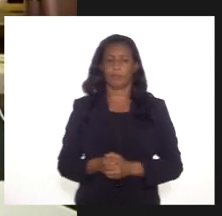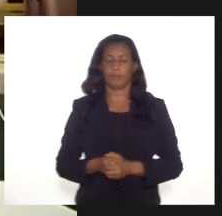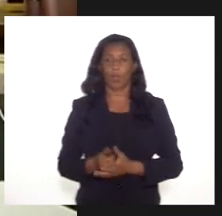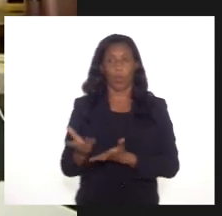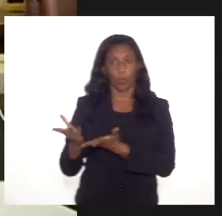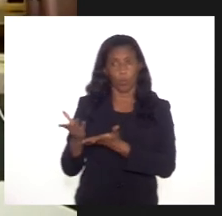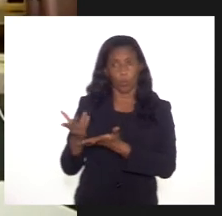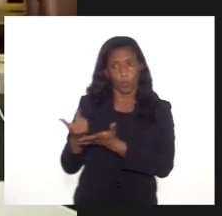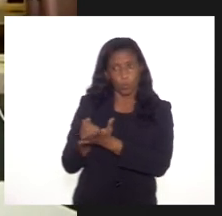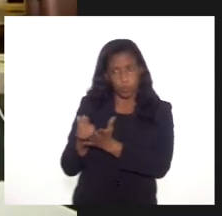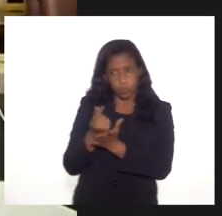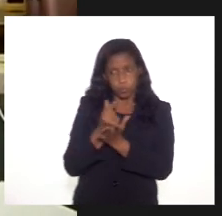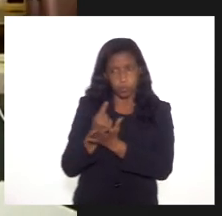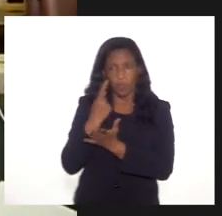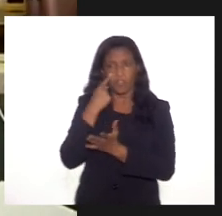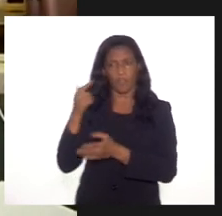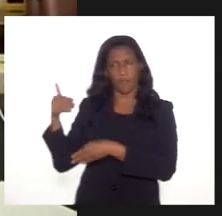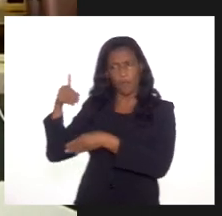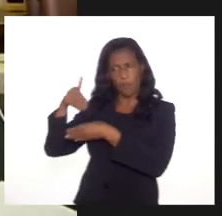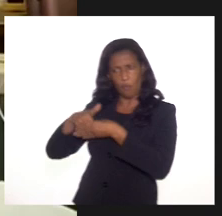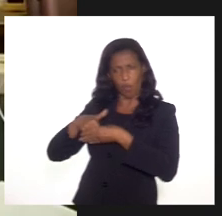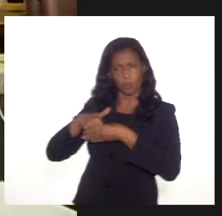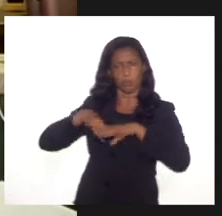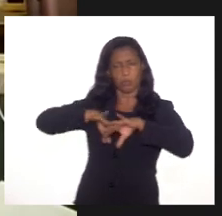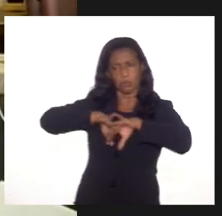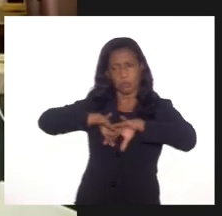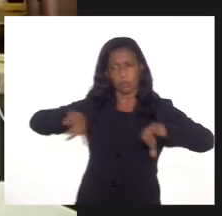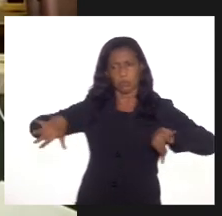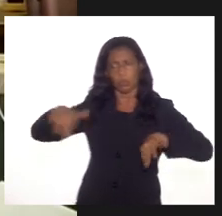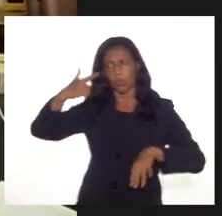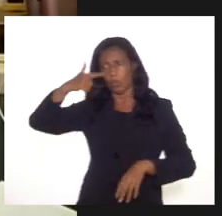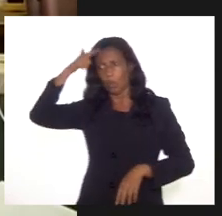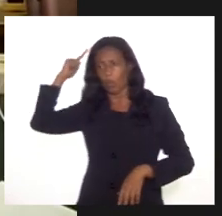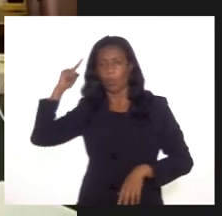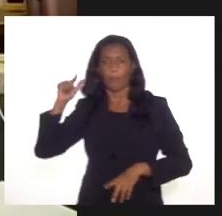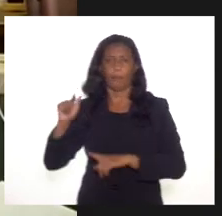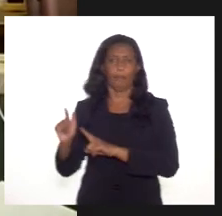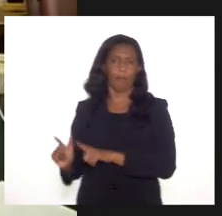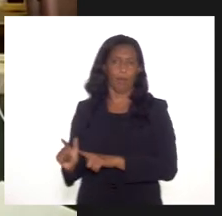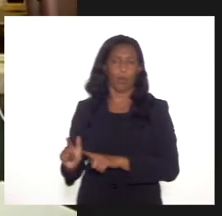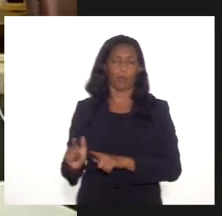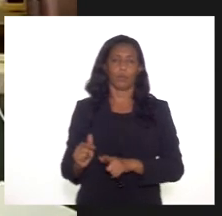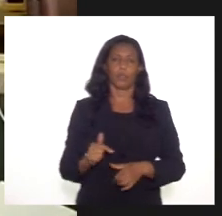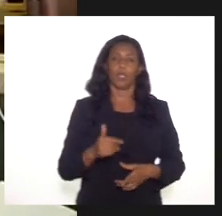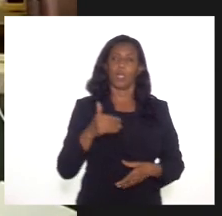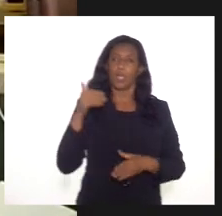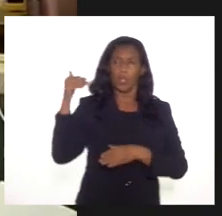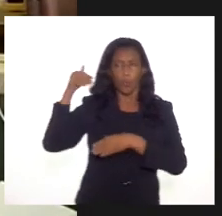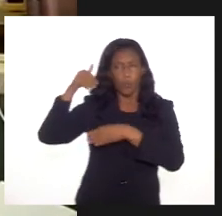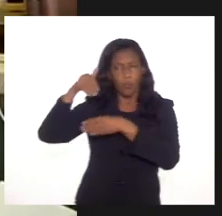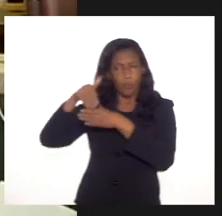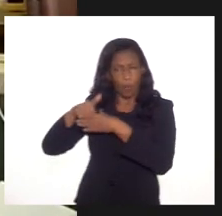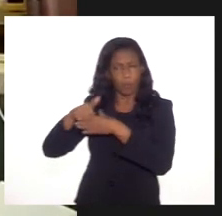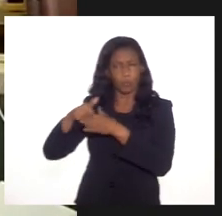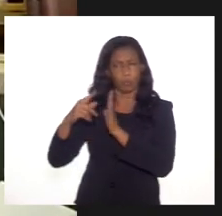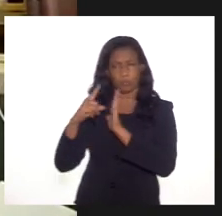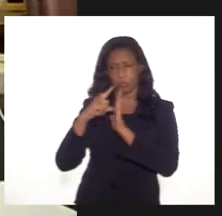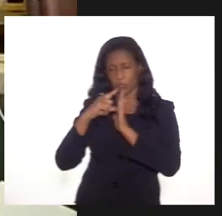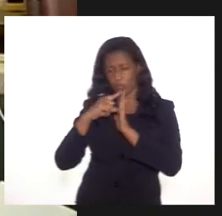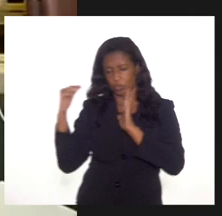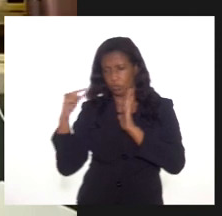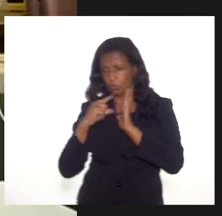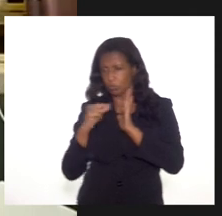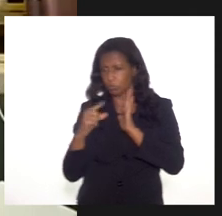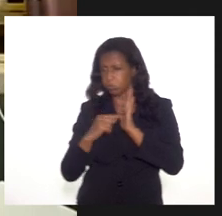viu o voto em separado do deputado Luiz Paulo e o voto inclusive destaca alguns elementos que eu